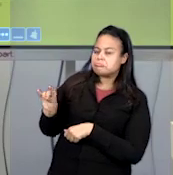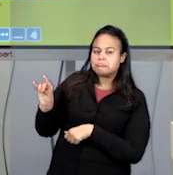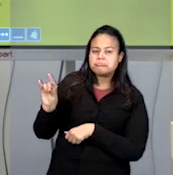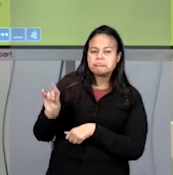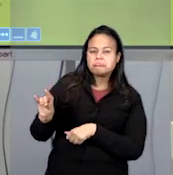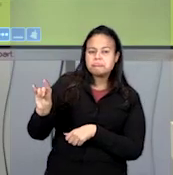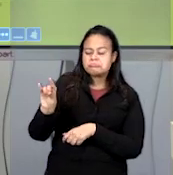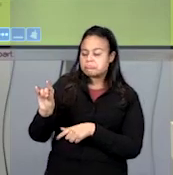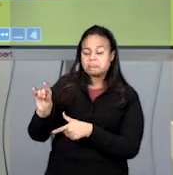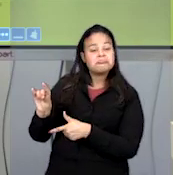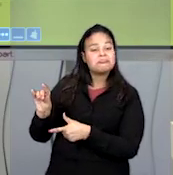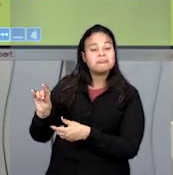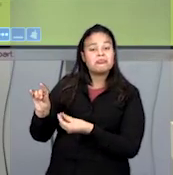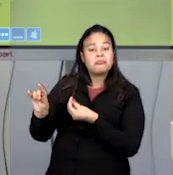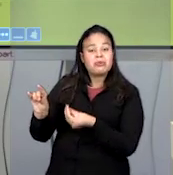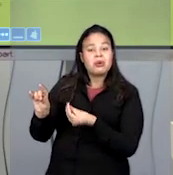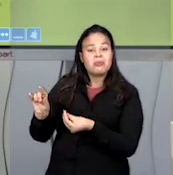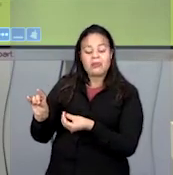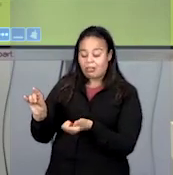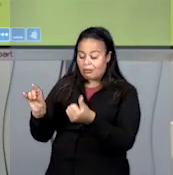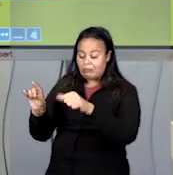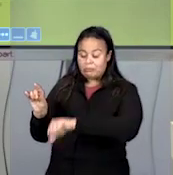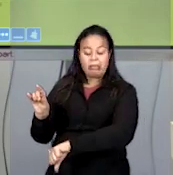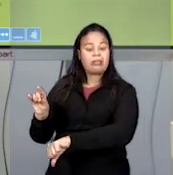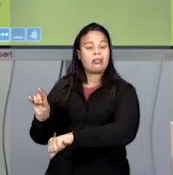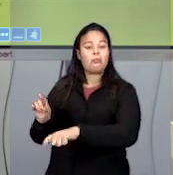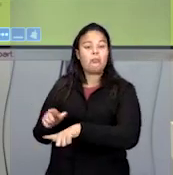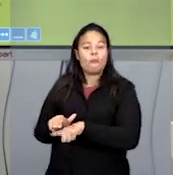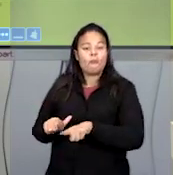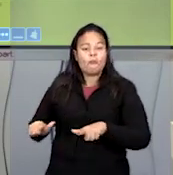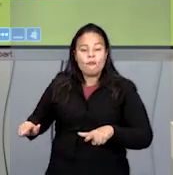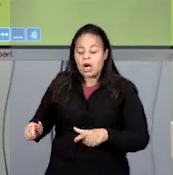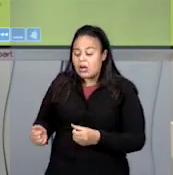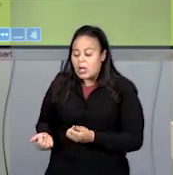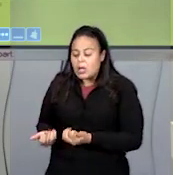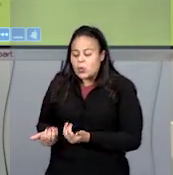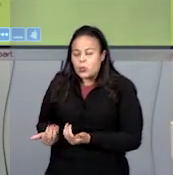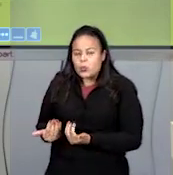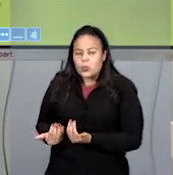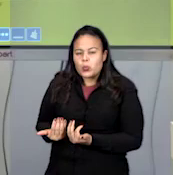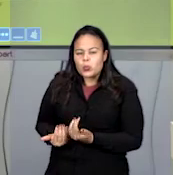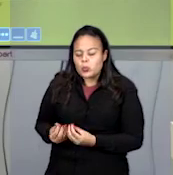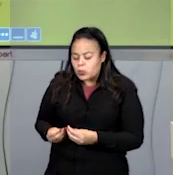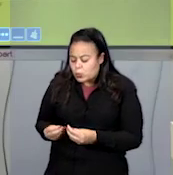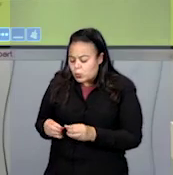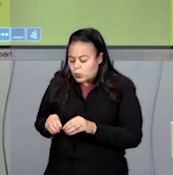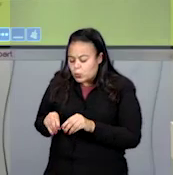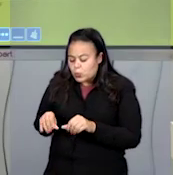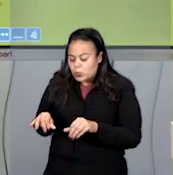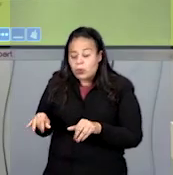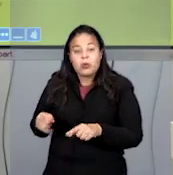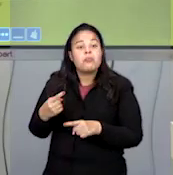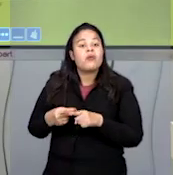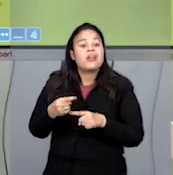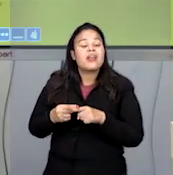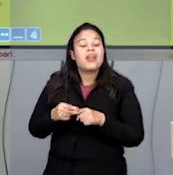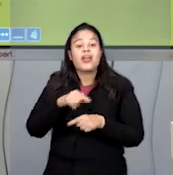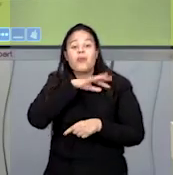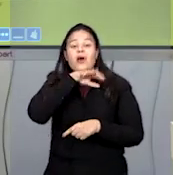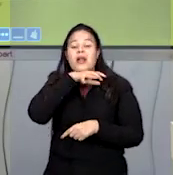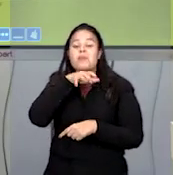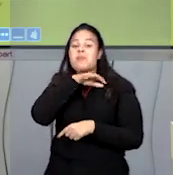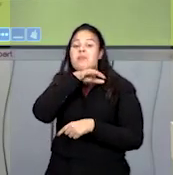a produtividade daquele solo. O próprio pasto não cresce direito por causa do pisoteio, né? E aí o que